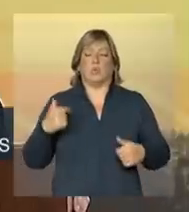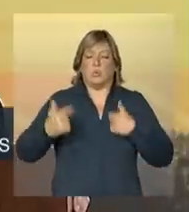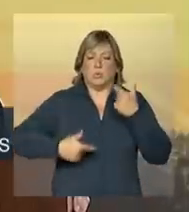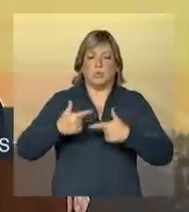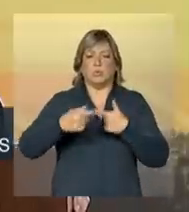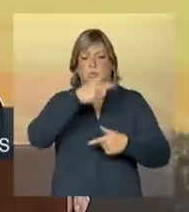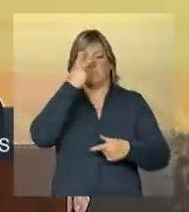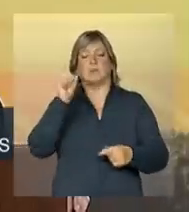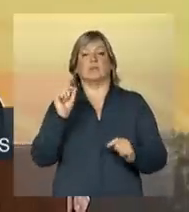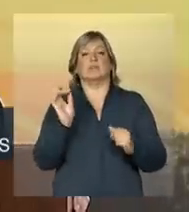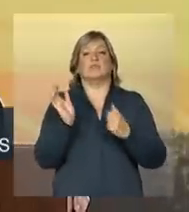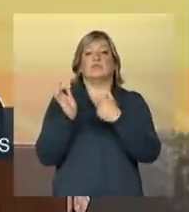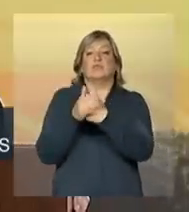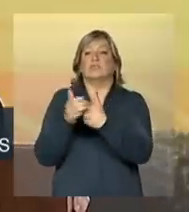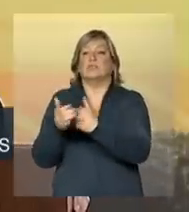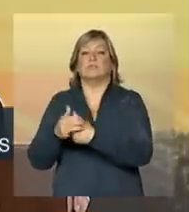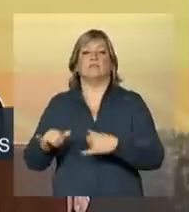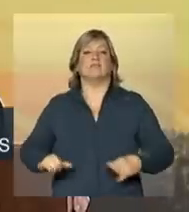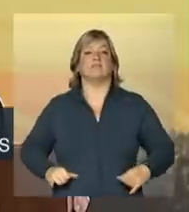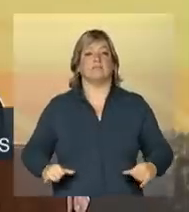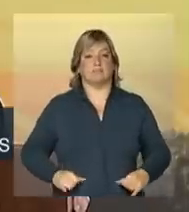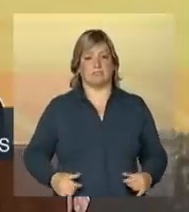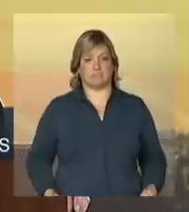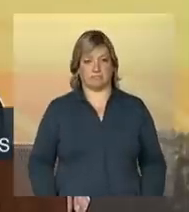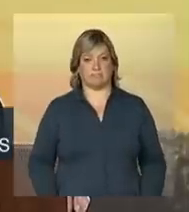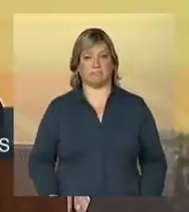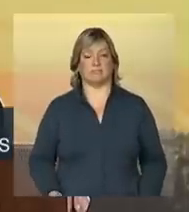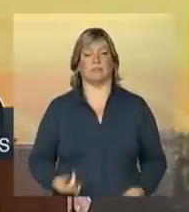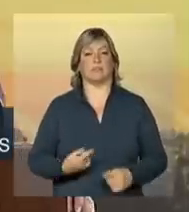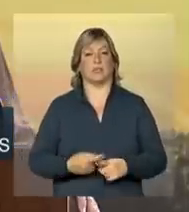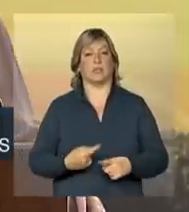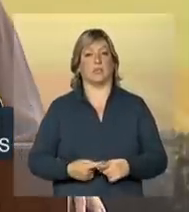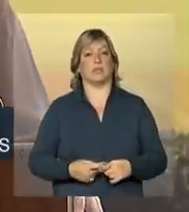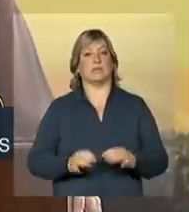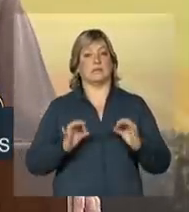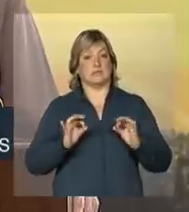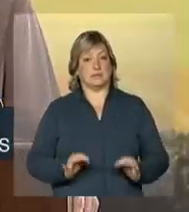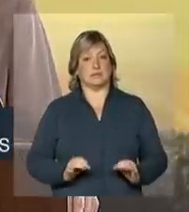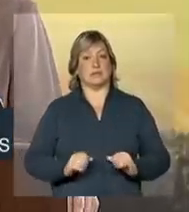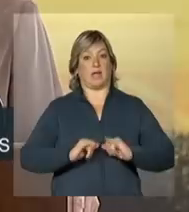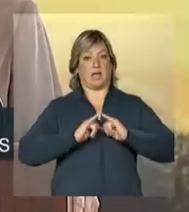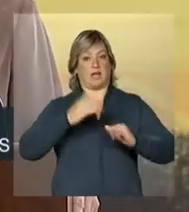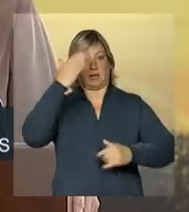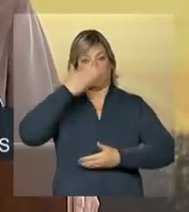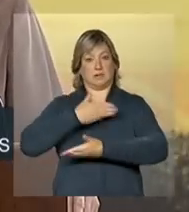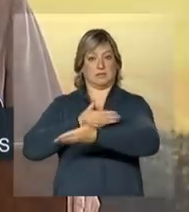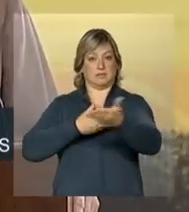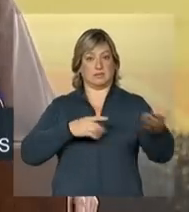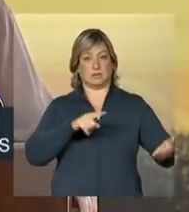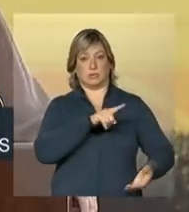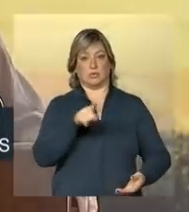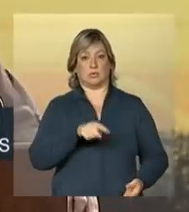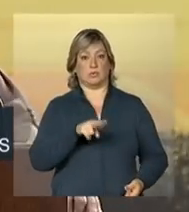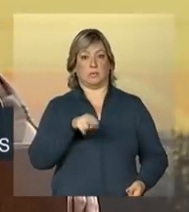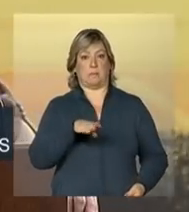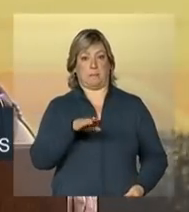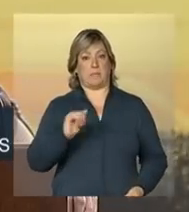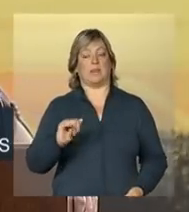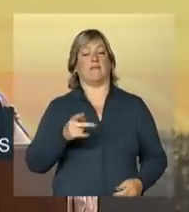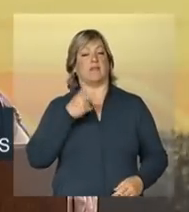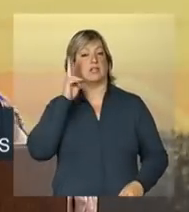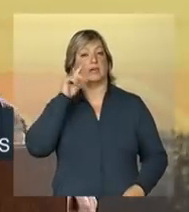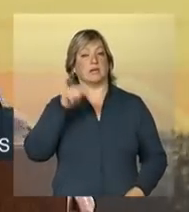negras contra a escravidão afirmar portanto zumbidos Palmares significa também